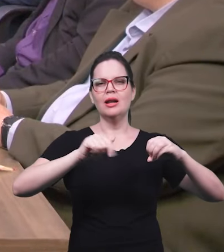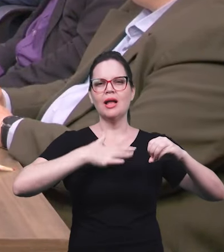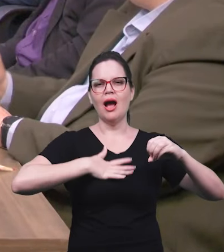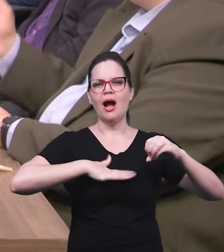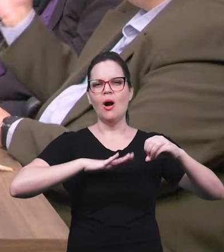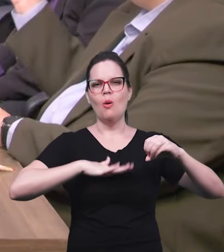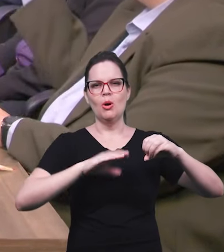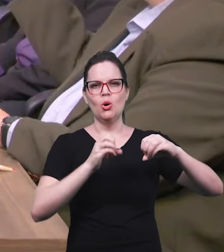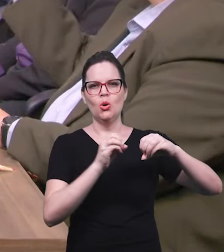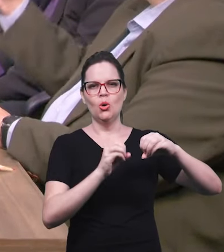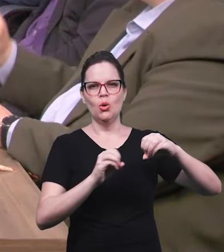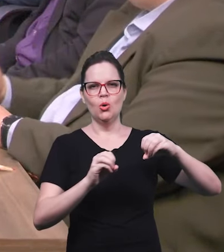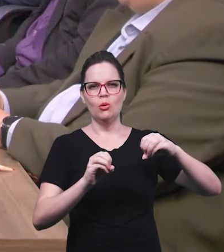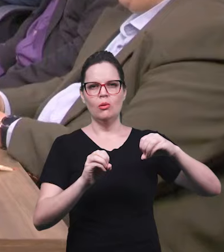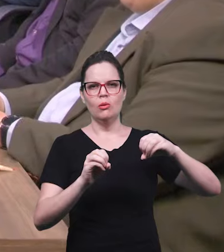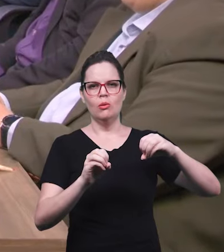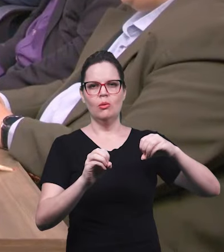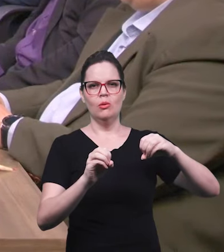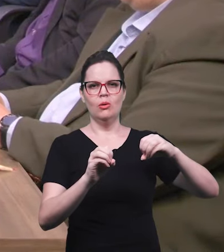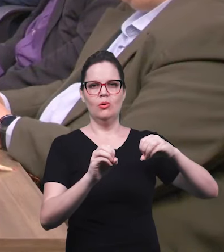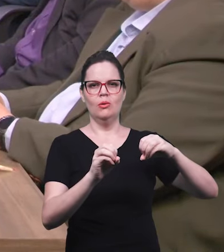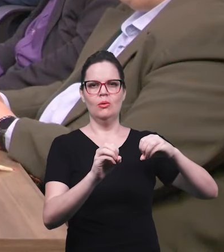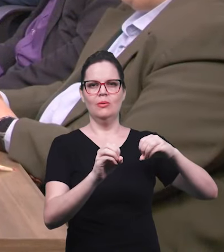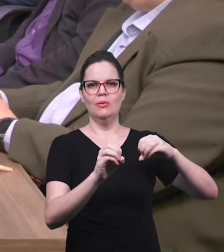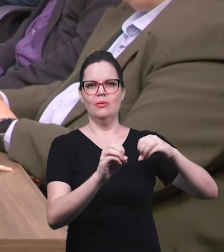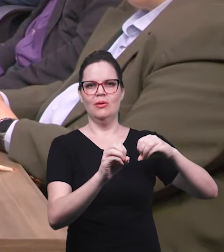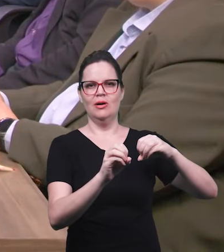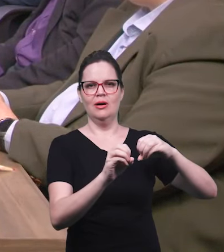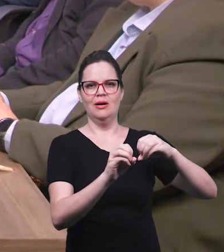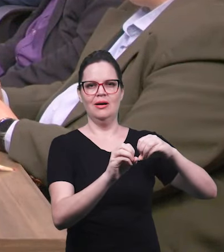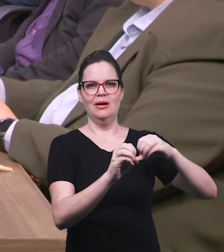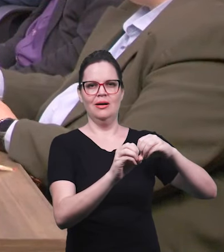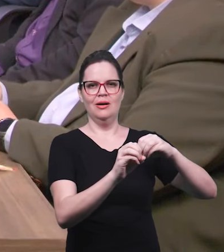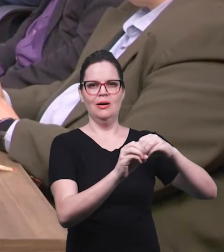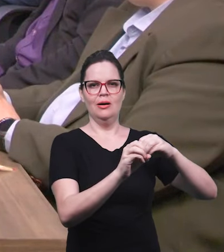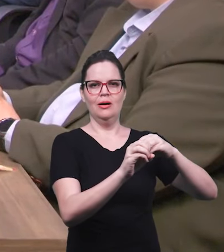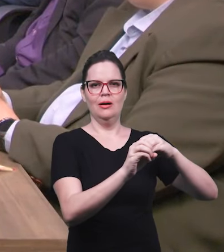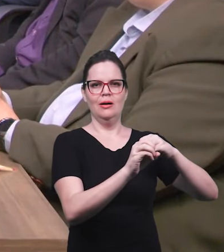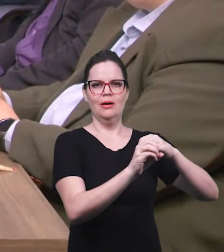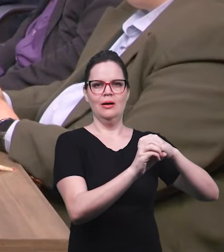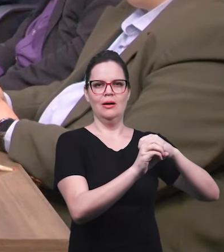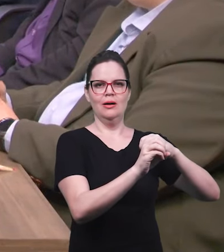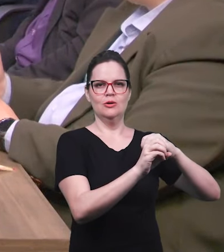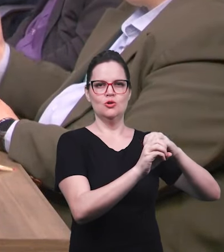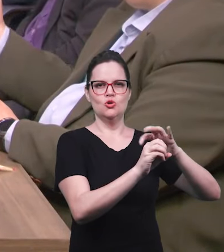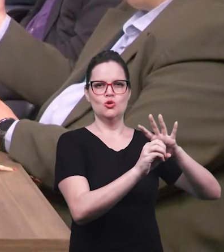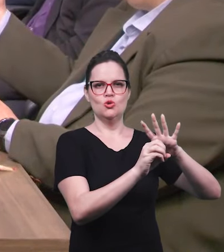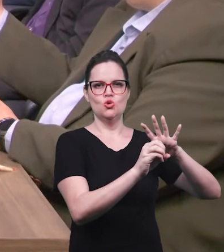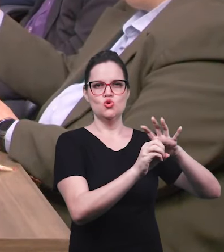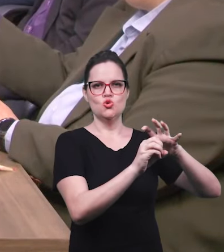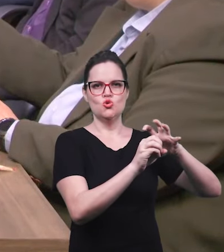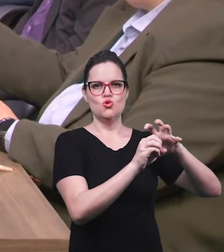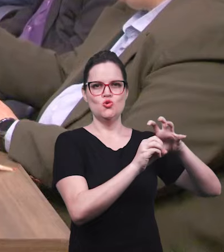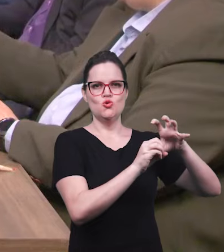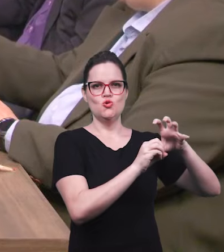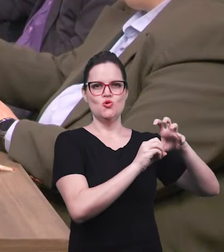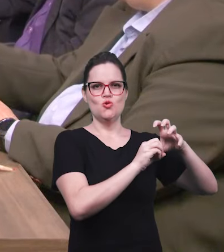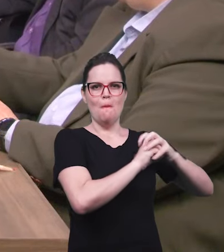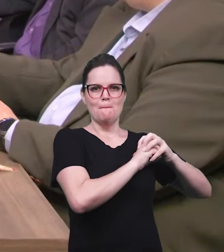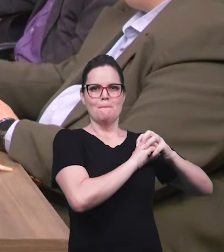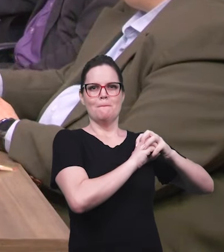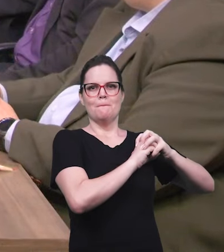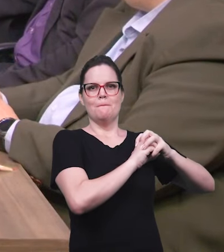energia cinética dela e da velocidade fosse menor do que a energia gravitacional, o Sol ia atrair